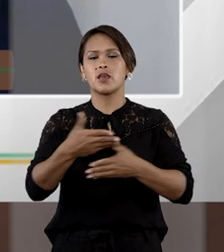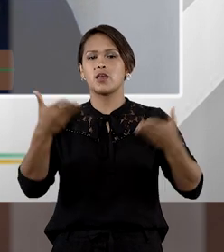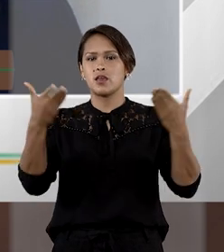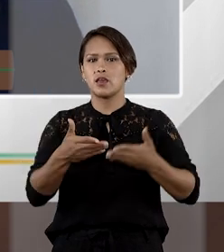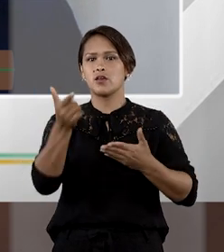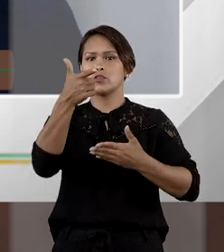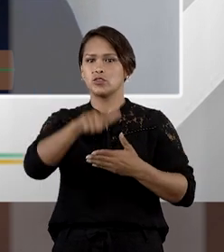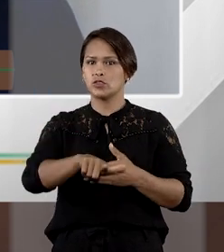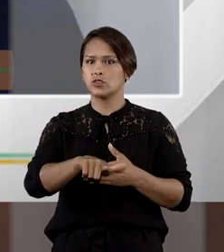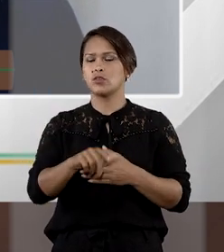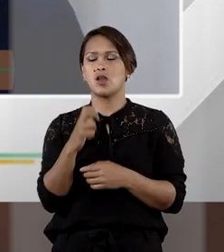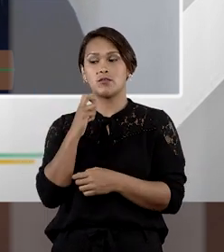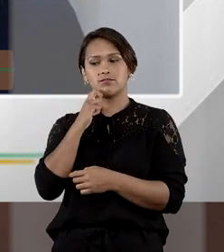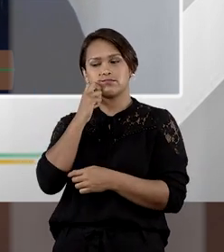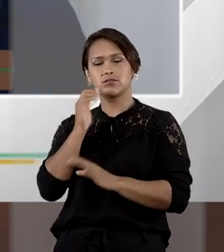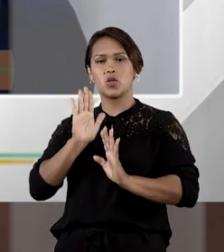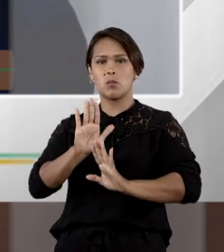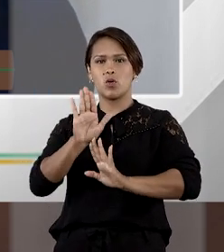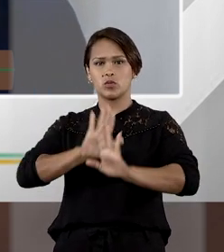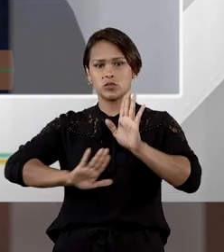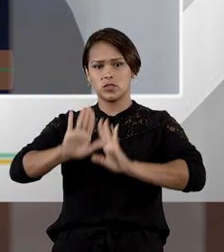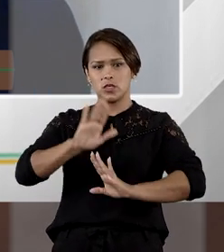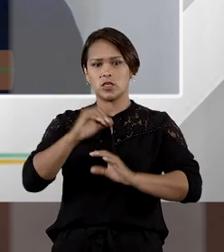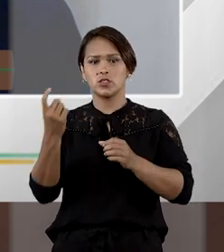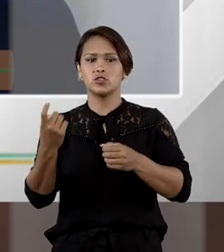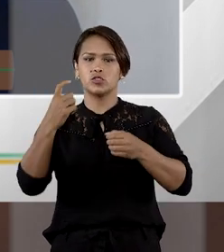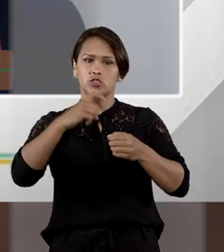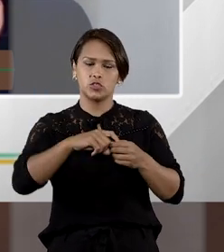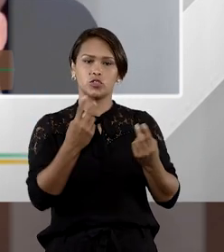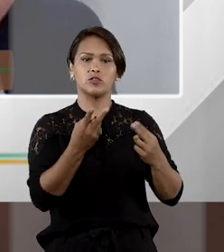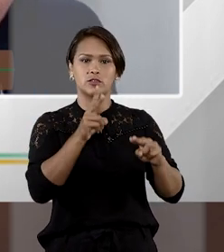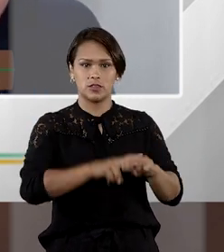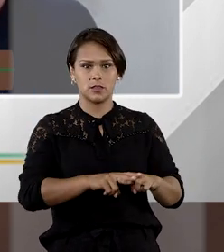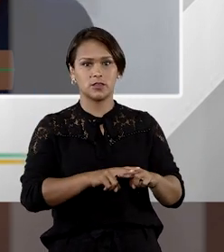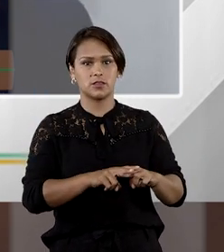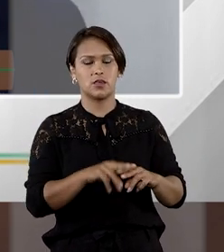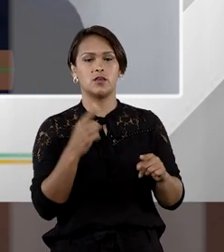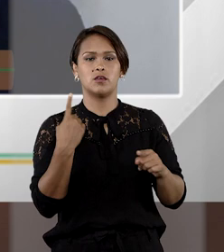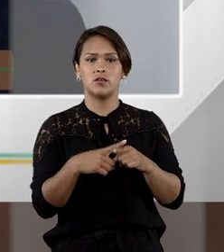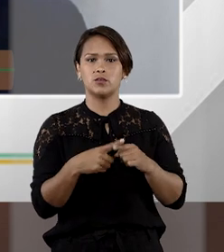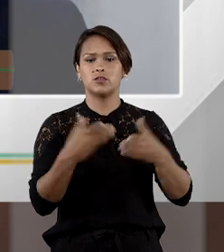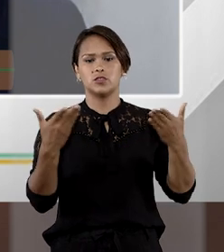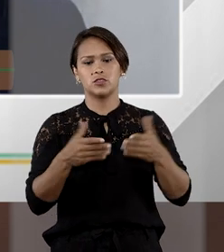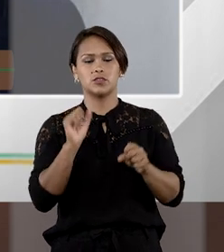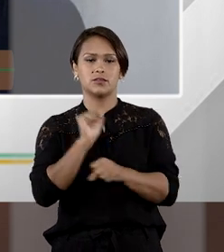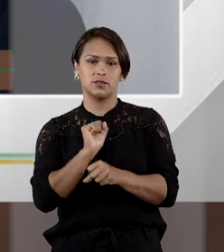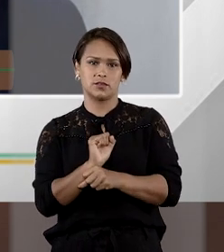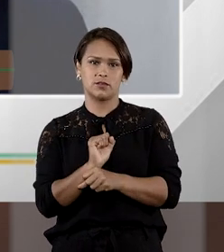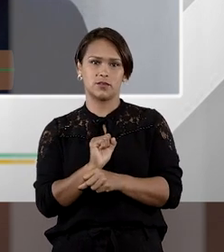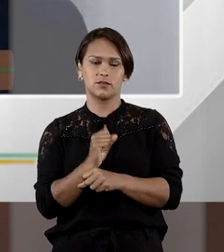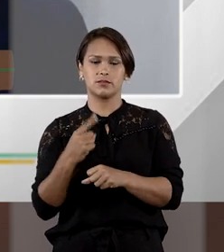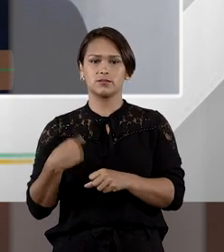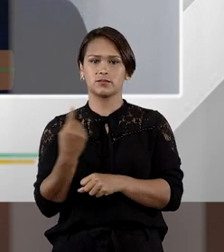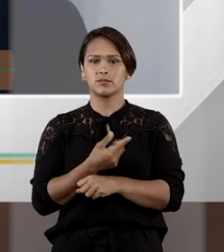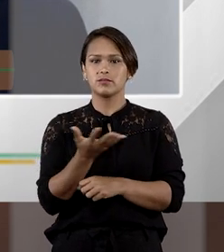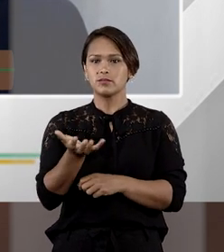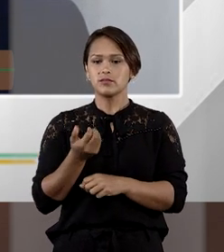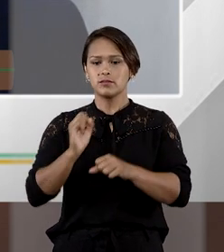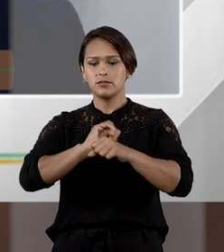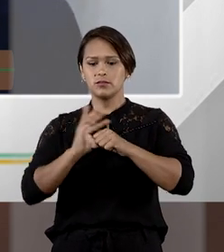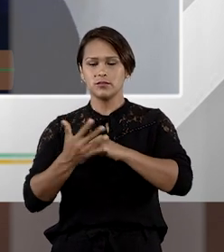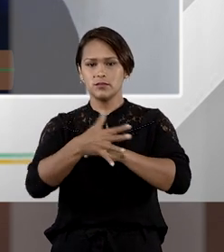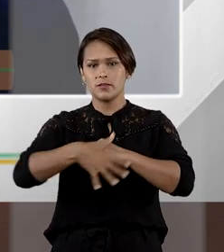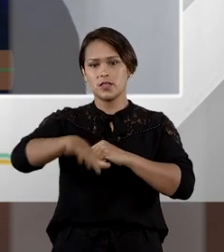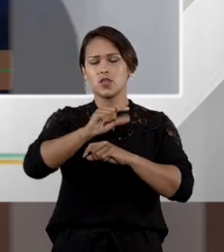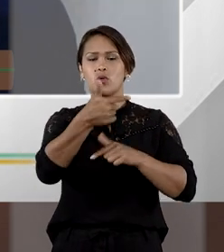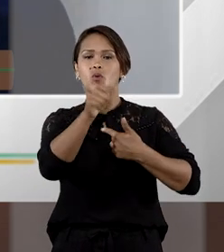novo, teria receio de colocar de novo na cadeia, até porque isso já era esperado. Nós teremos surtos de